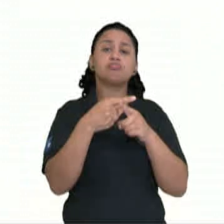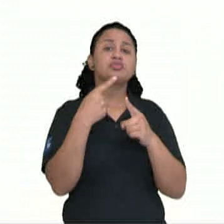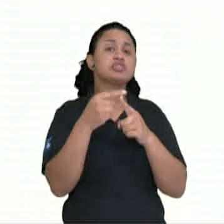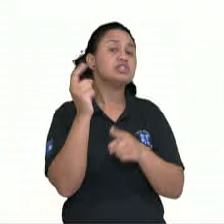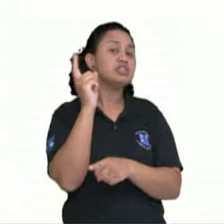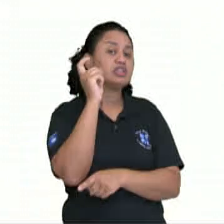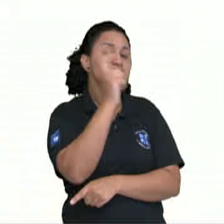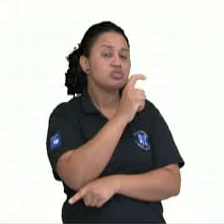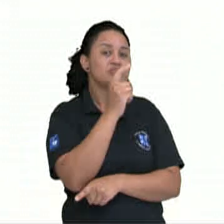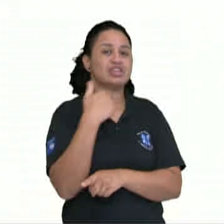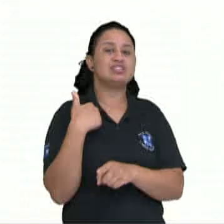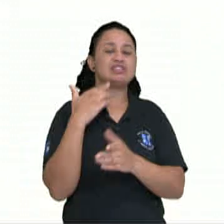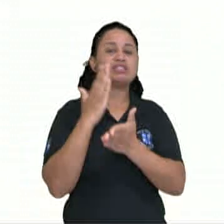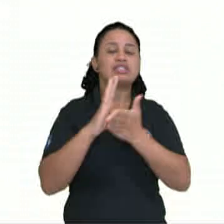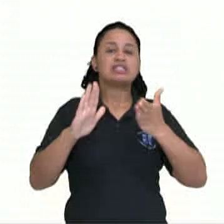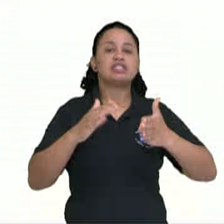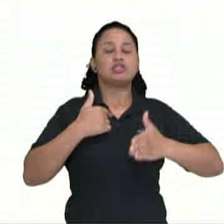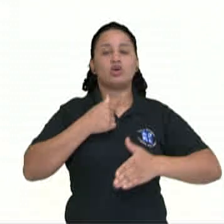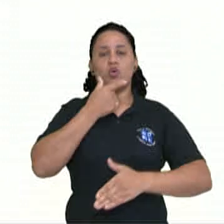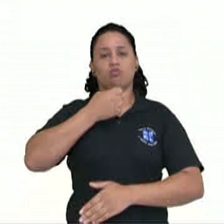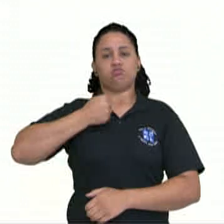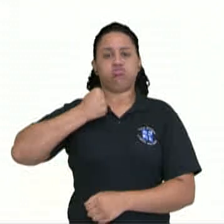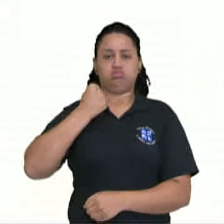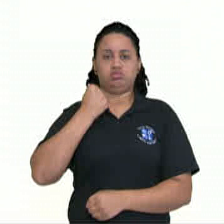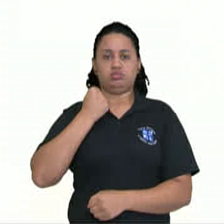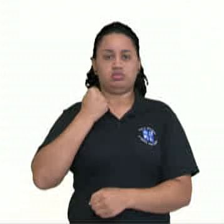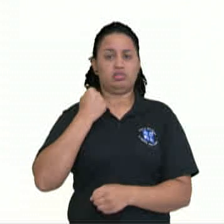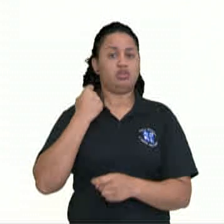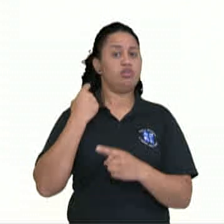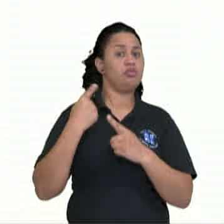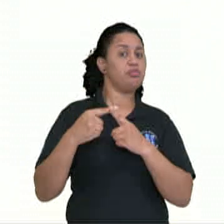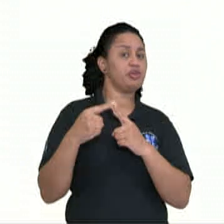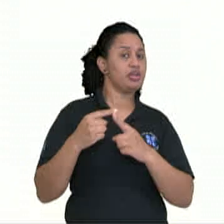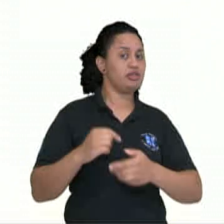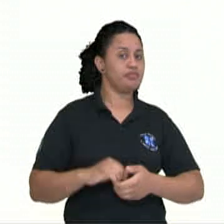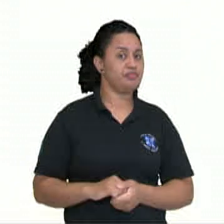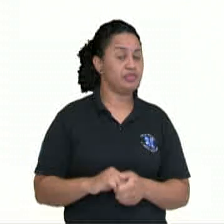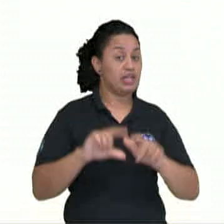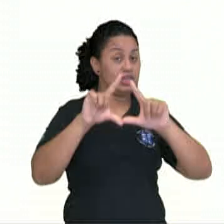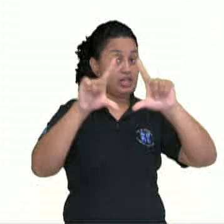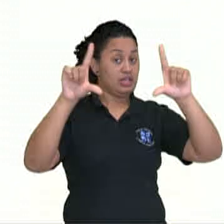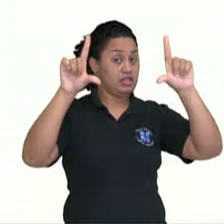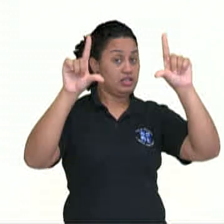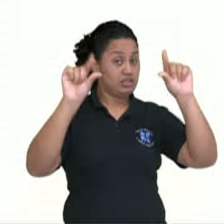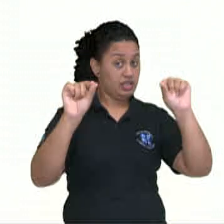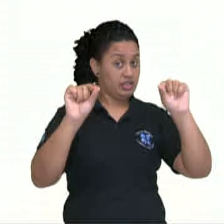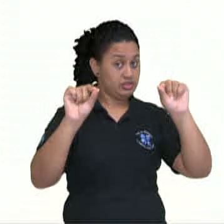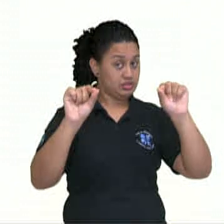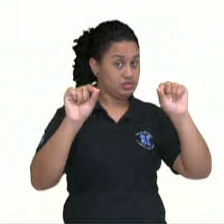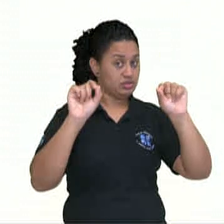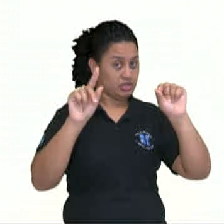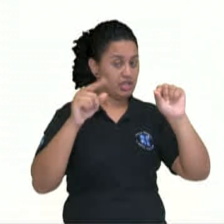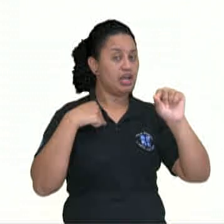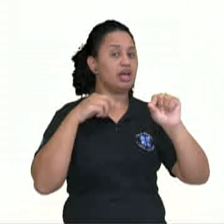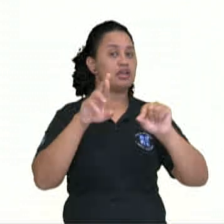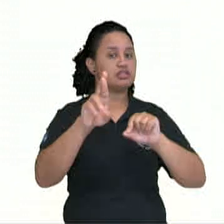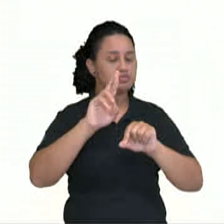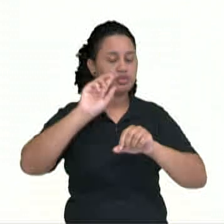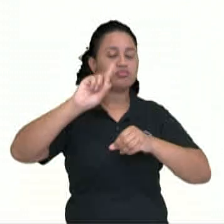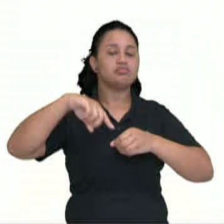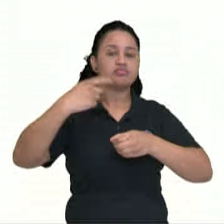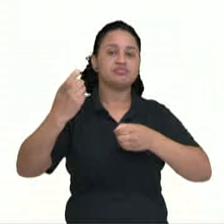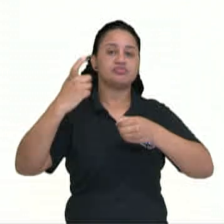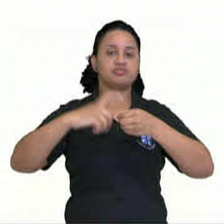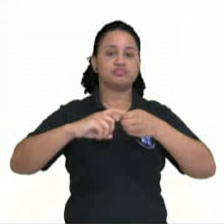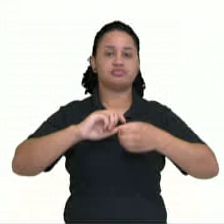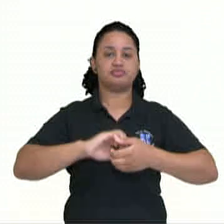difícil acabar com o machismo? De acordo com o trecho, lembre-se disso. Responda e eu já